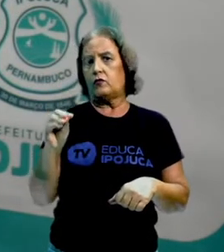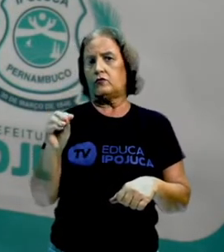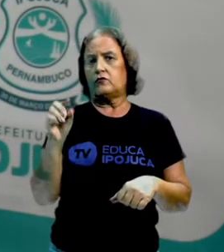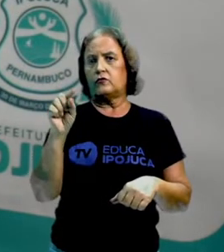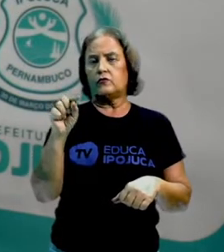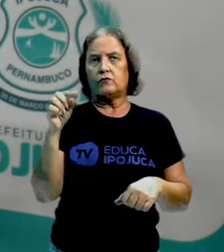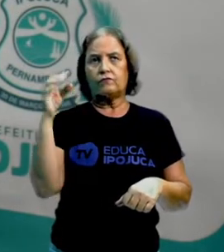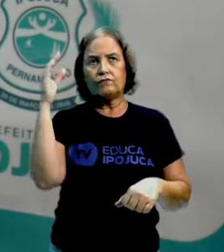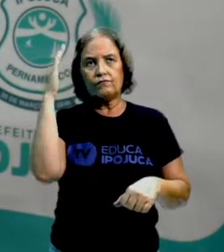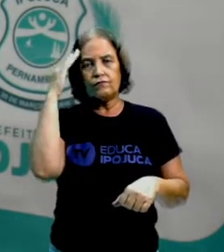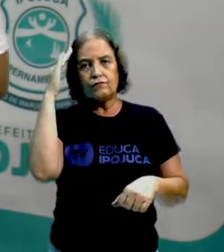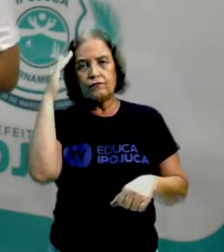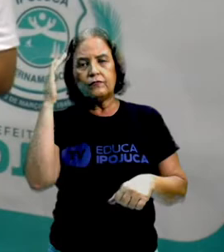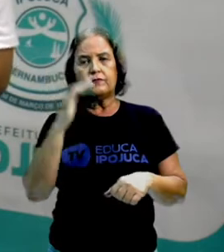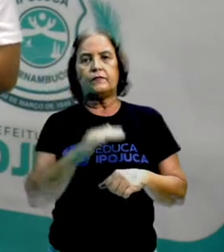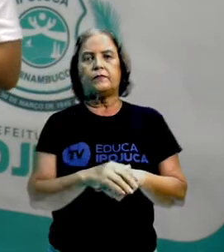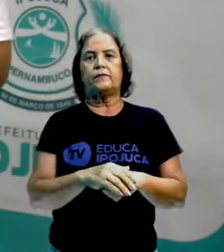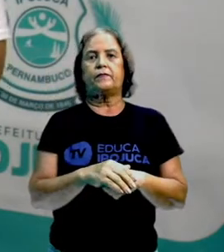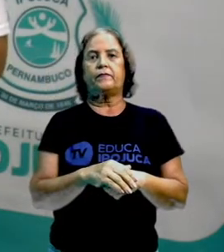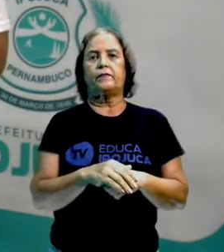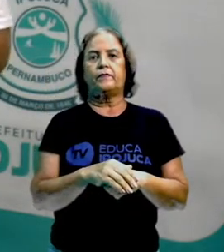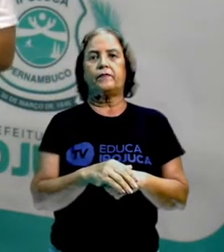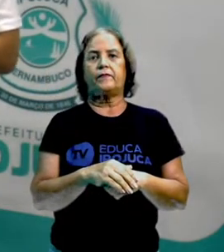de pensamento.